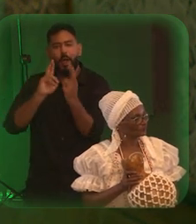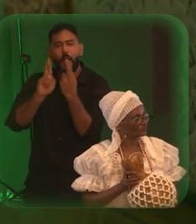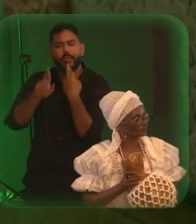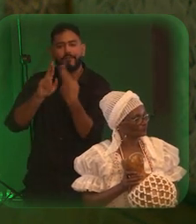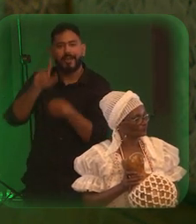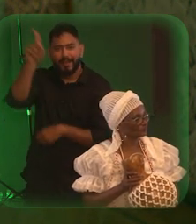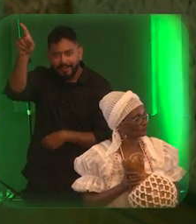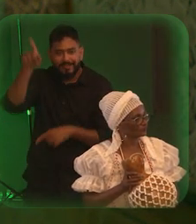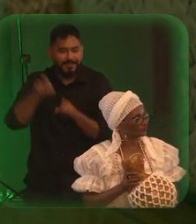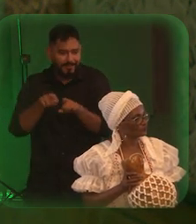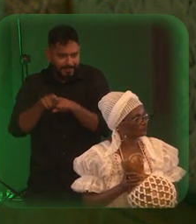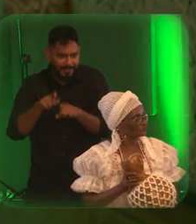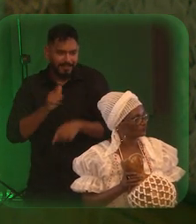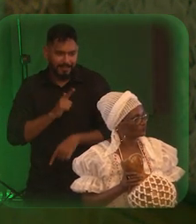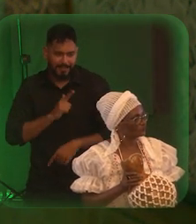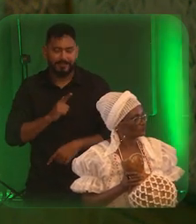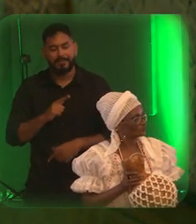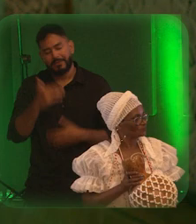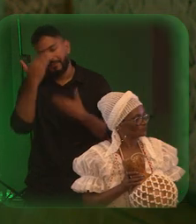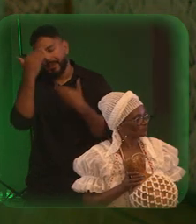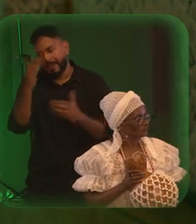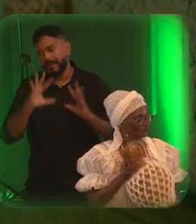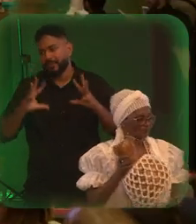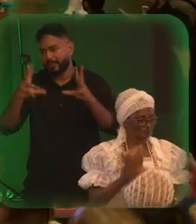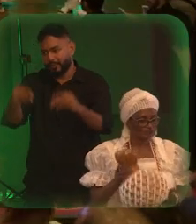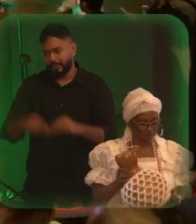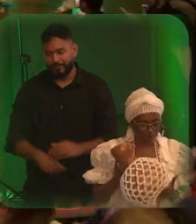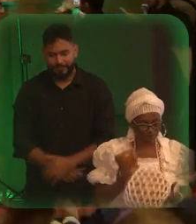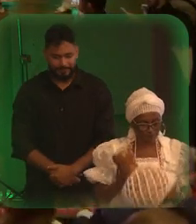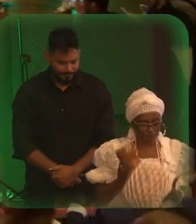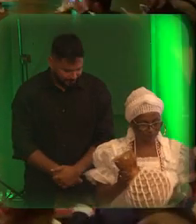autoridade pernambucana para fazer isso. Muito obrigado a todos vocês.